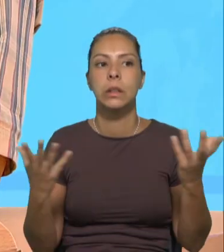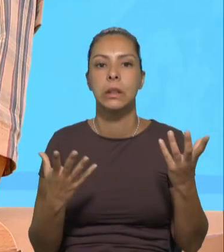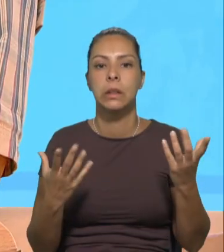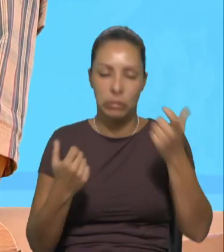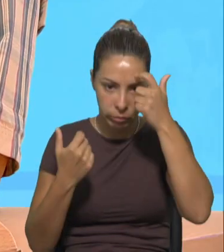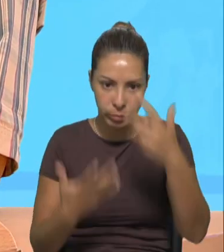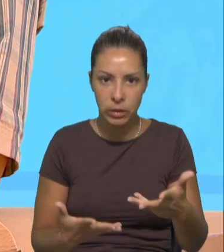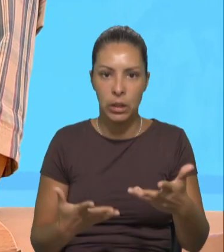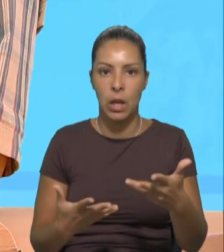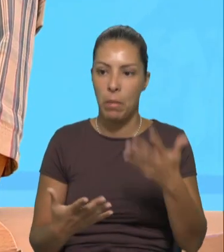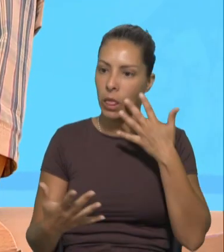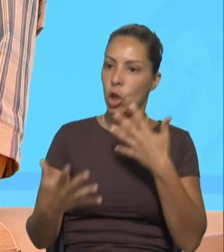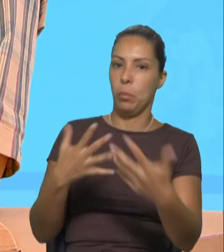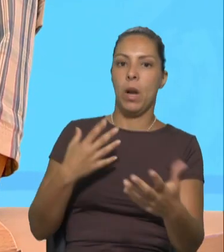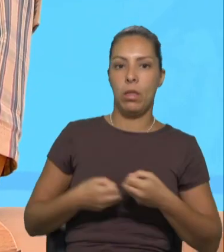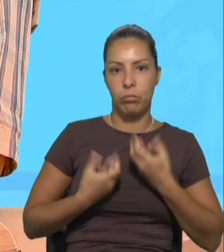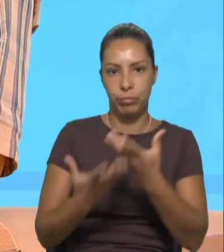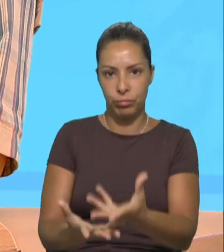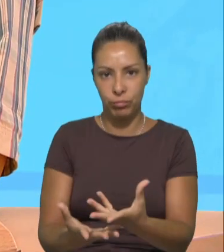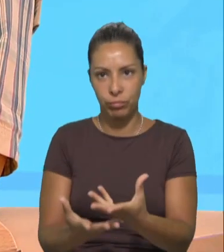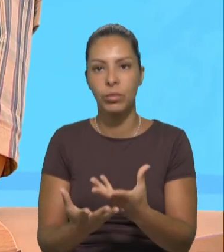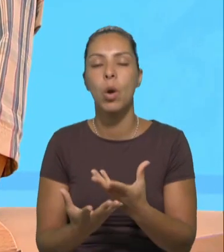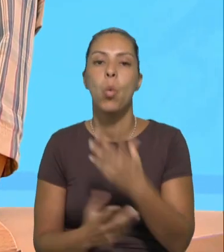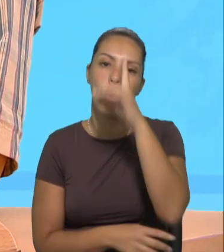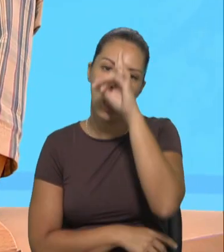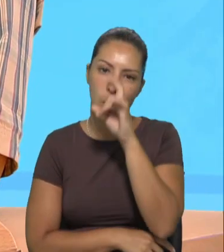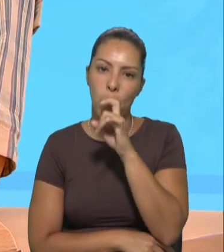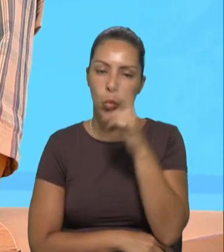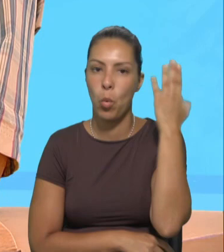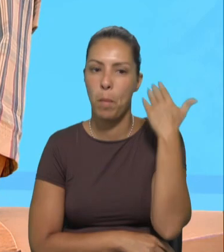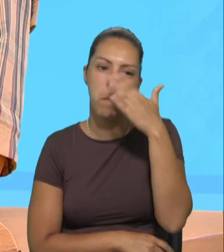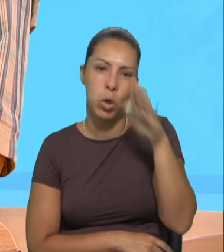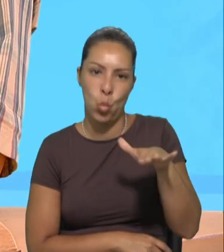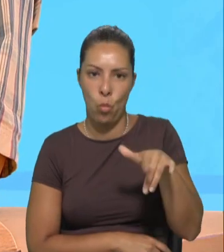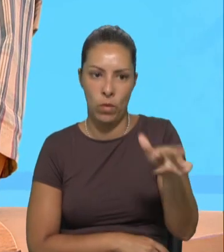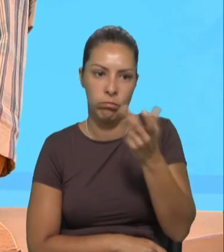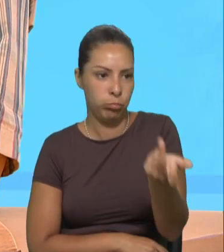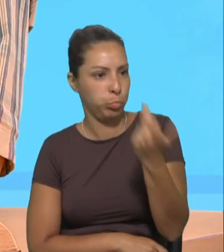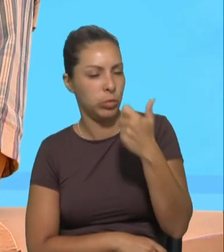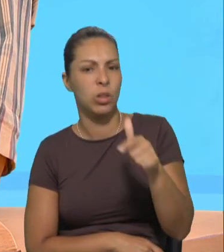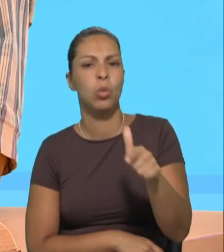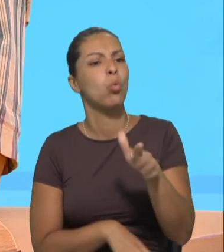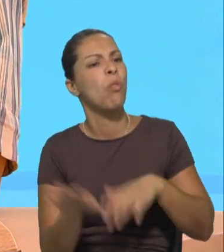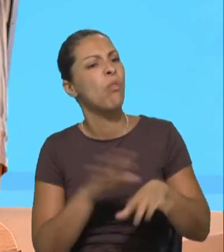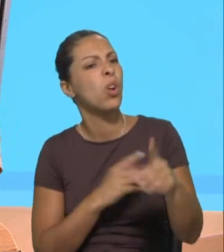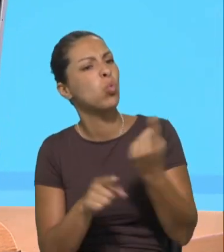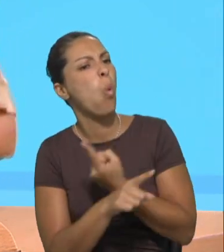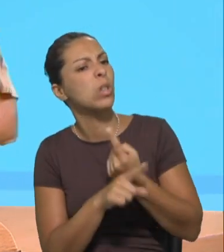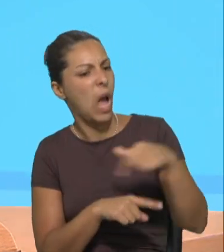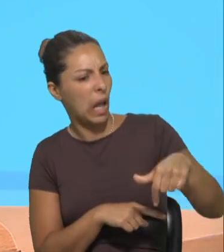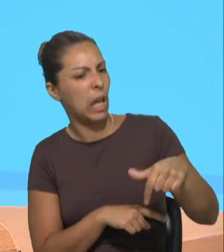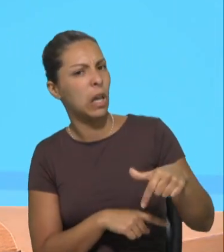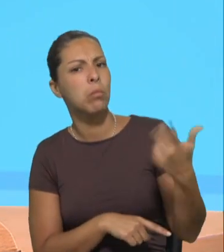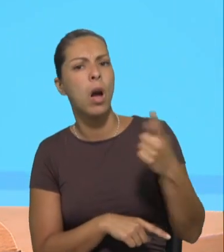mais transparência. Lembro-me já há uns anos o mais novo dizer, pai, fazes aqui coisas que não costumas fazer